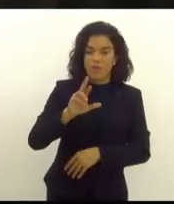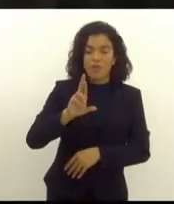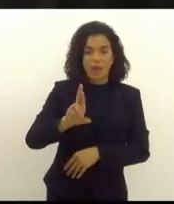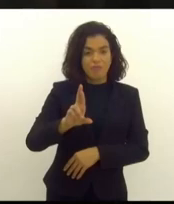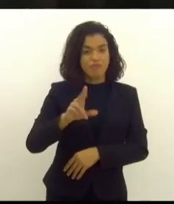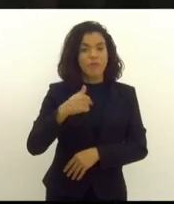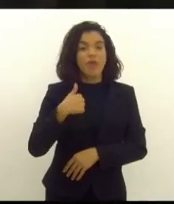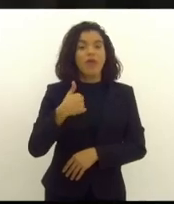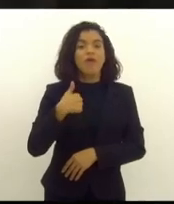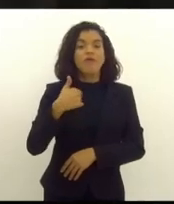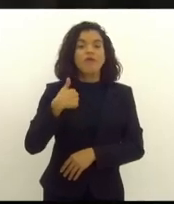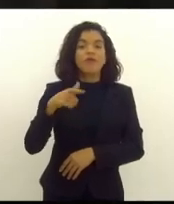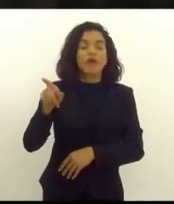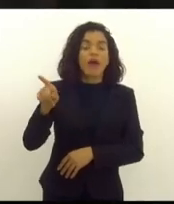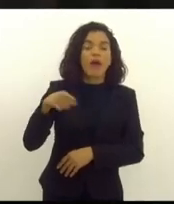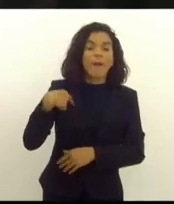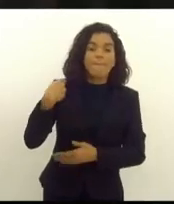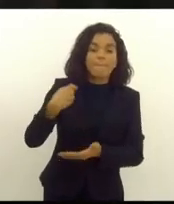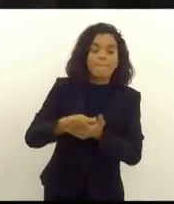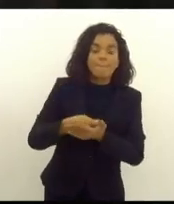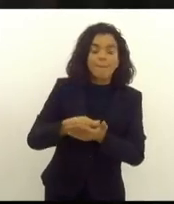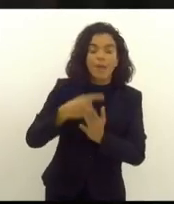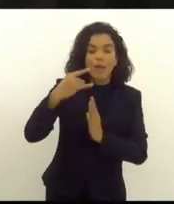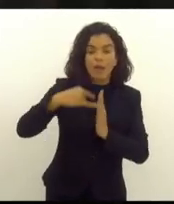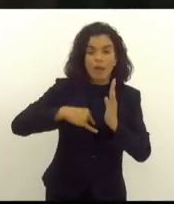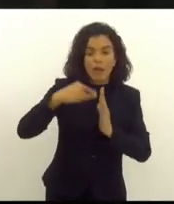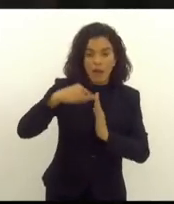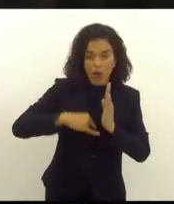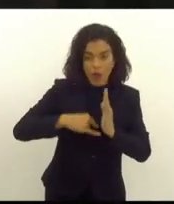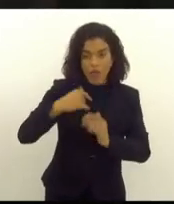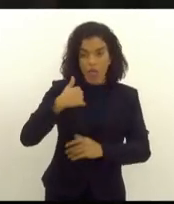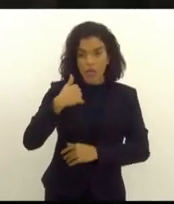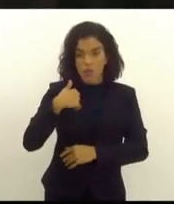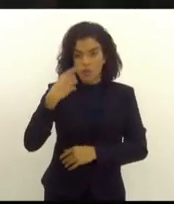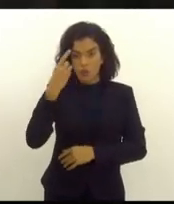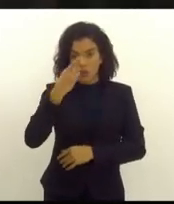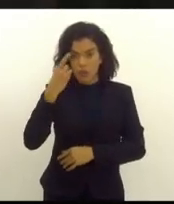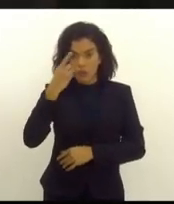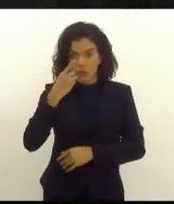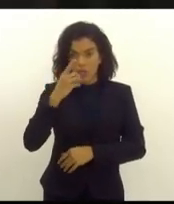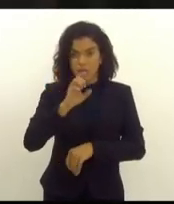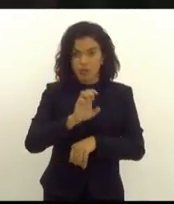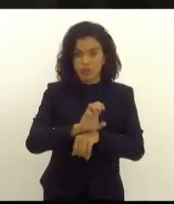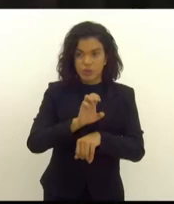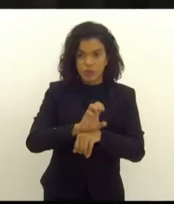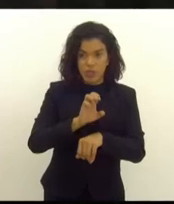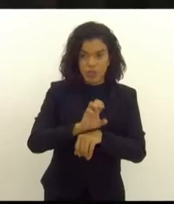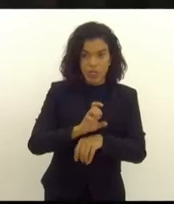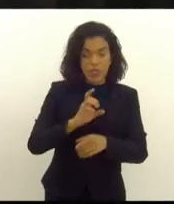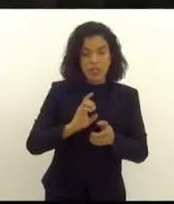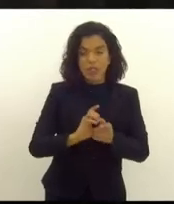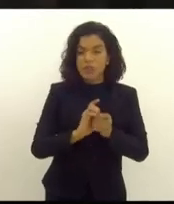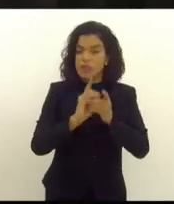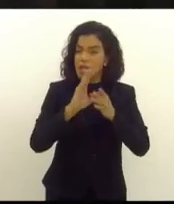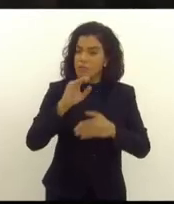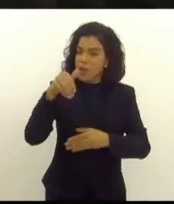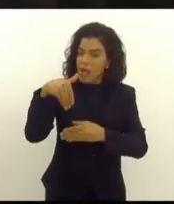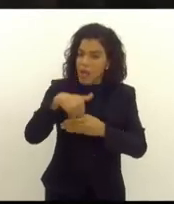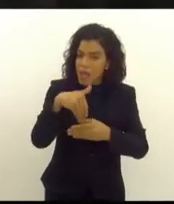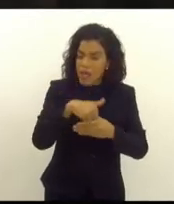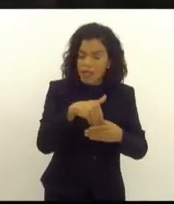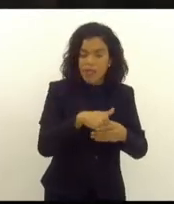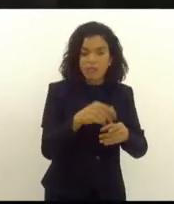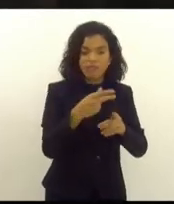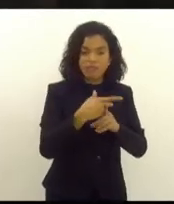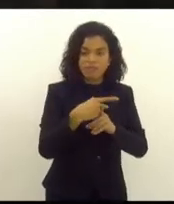contas do meu mandato assim como o senhor é deputado federal sou deputado estadual democrática e Lei democraticamente